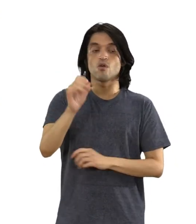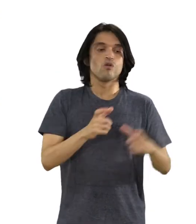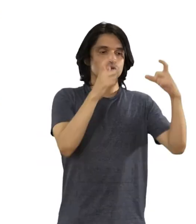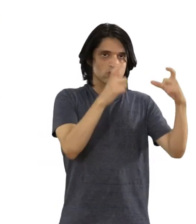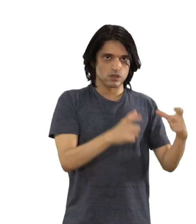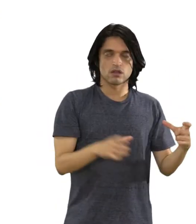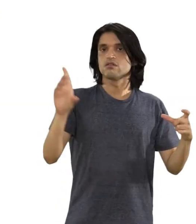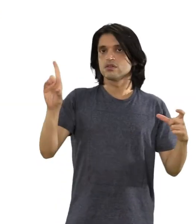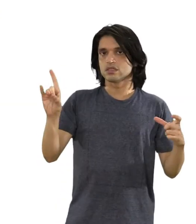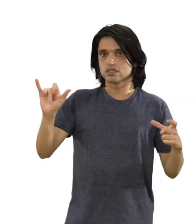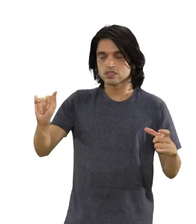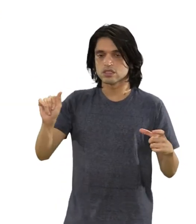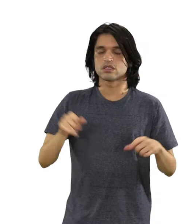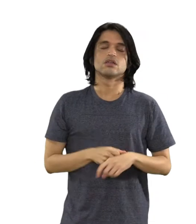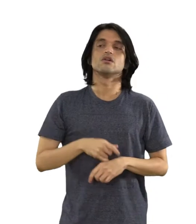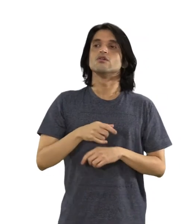local e data.